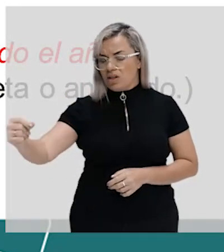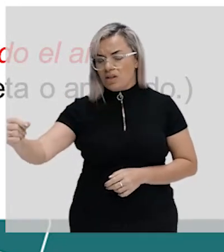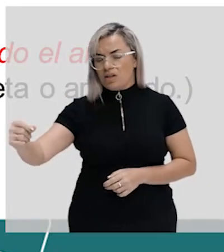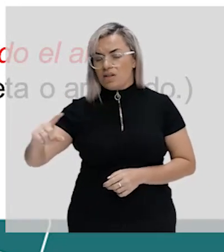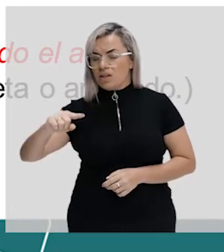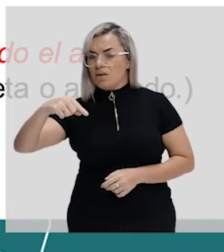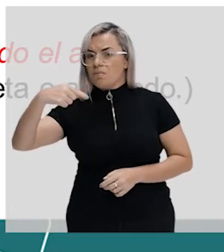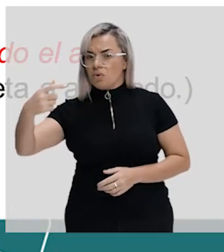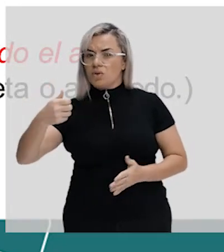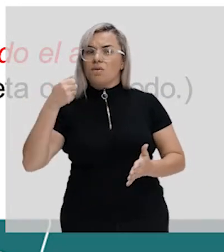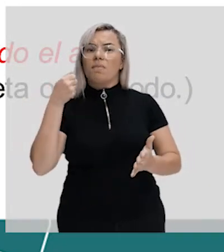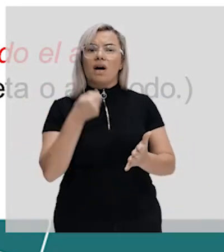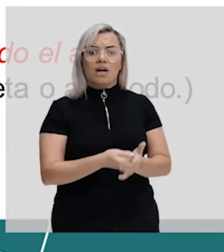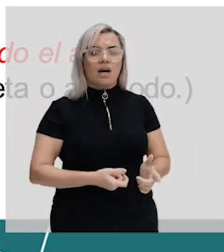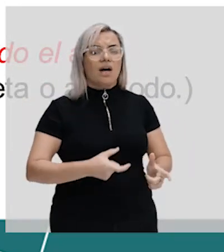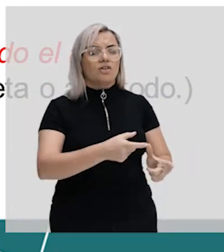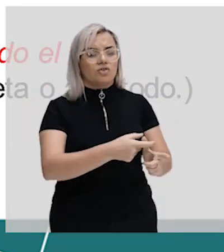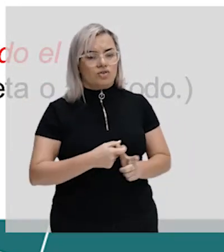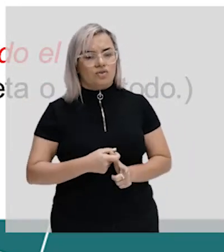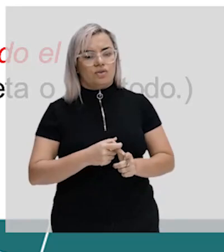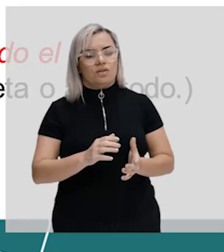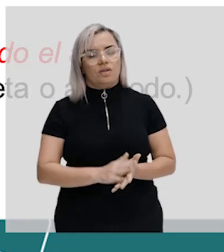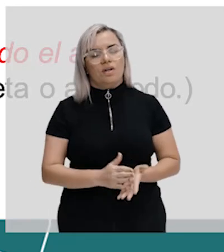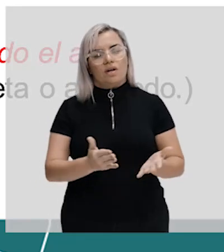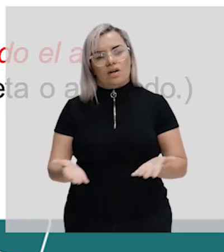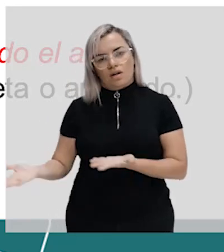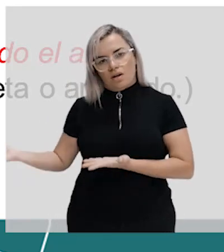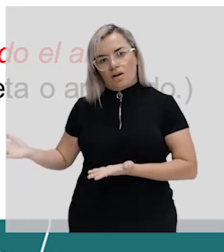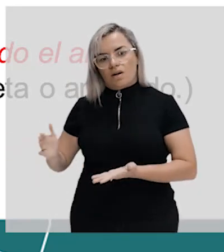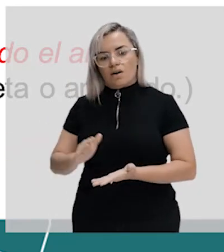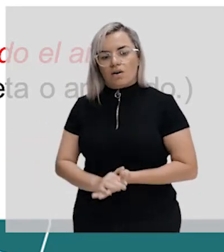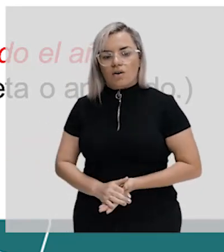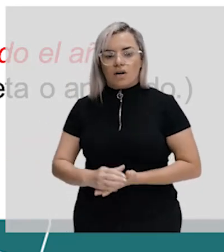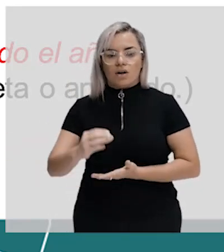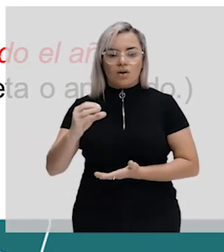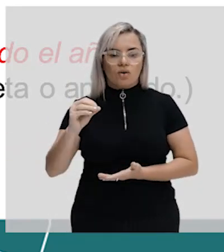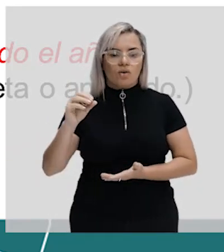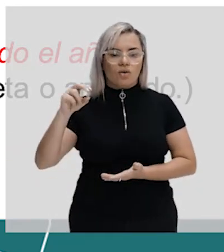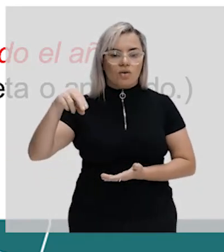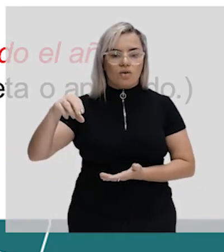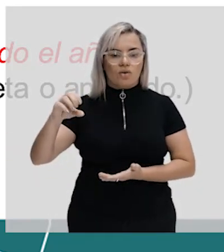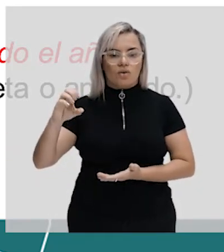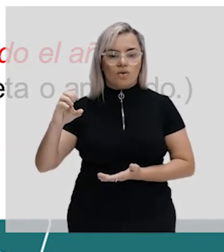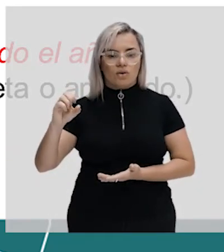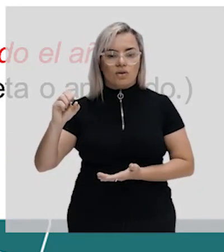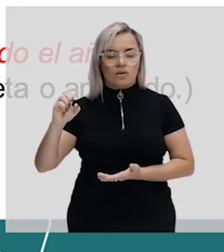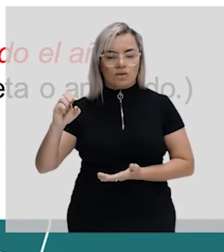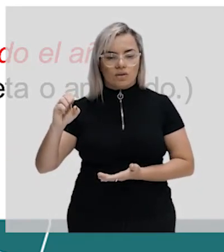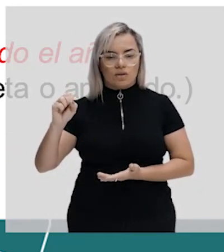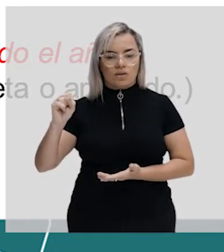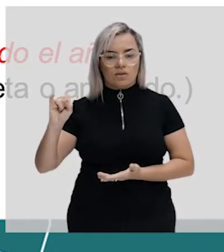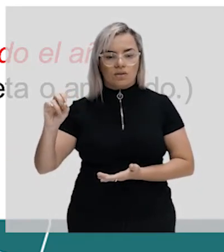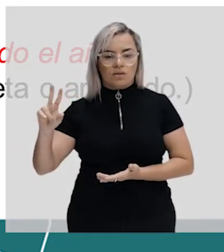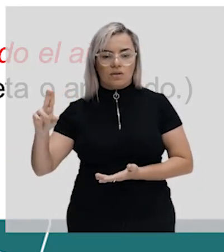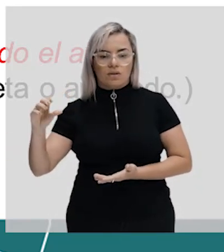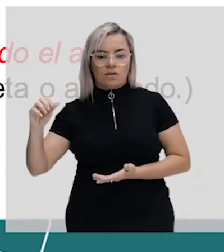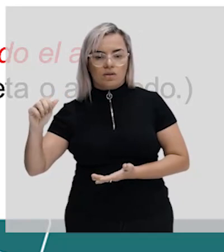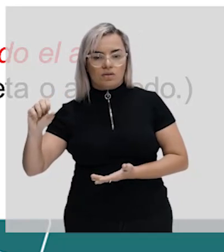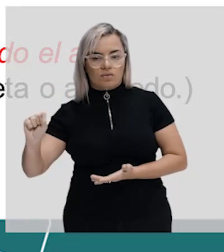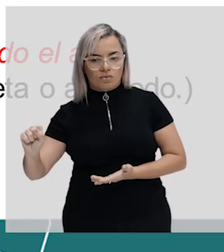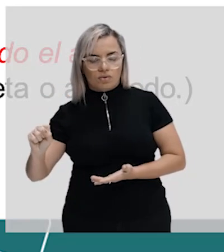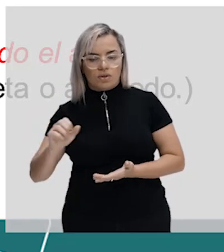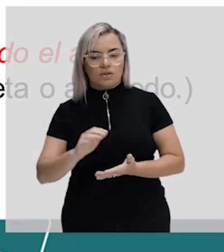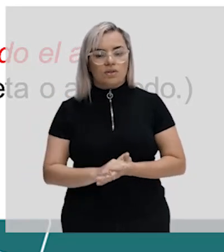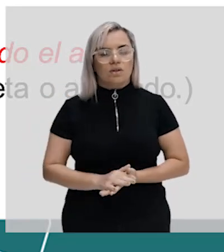Concessivas são as conjunções que introduzem uma oração subordinada que expressa uma objeção,